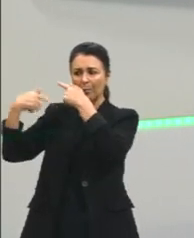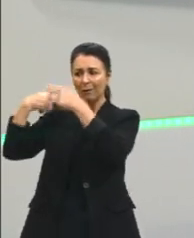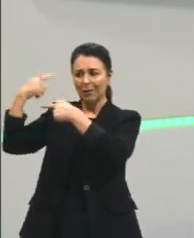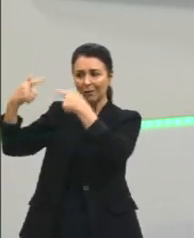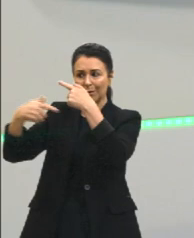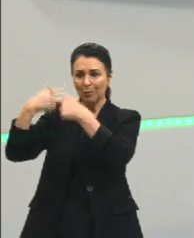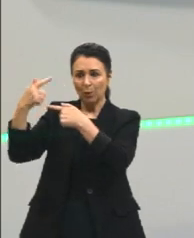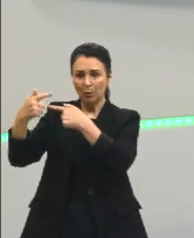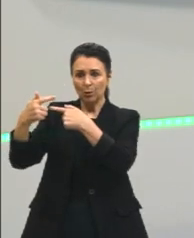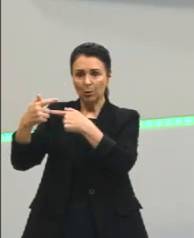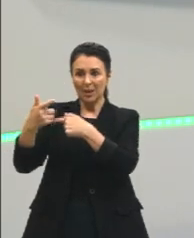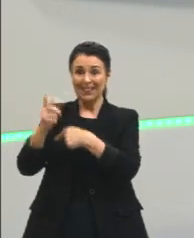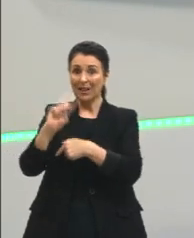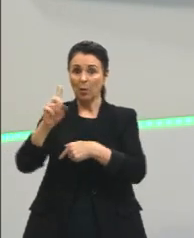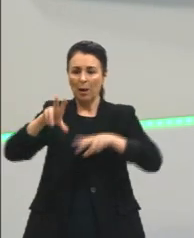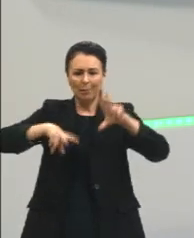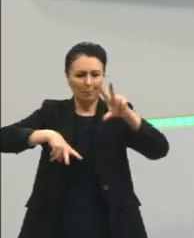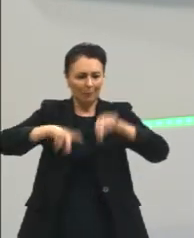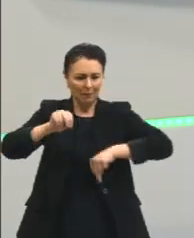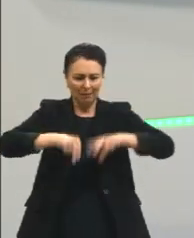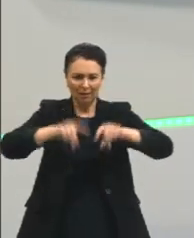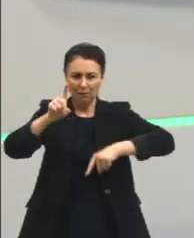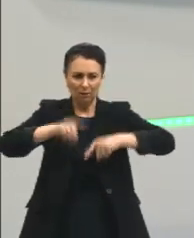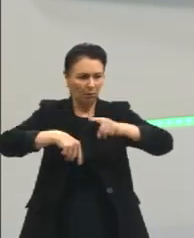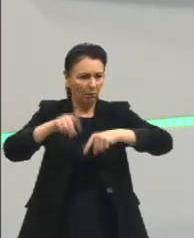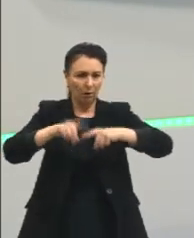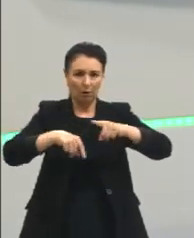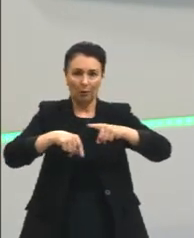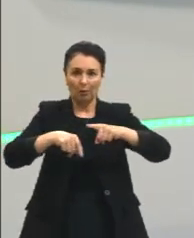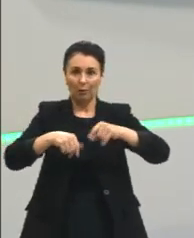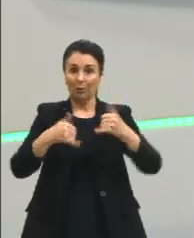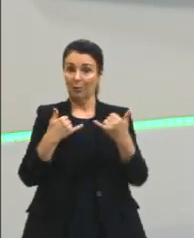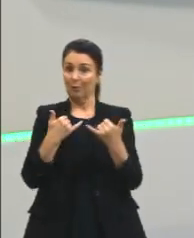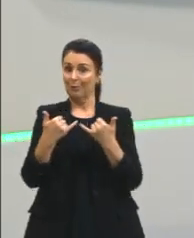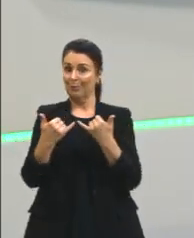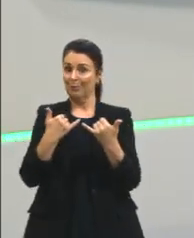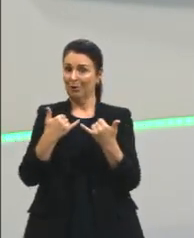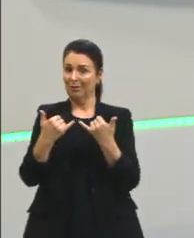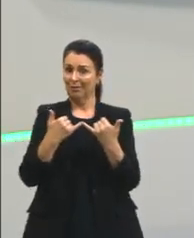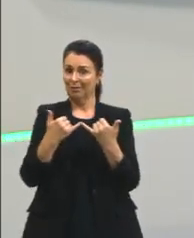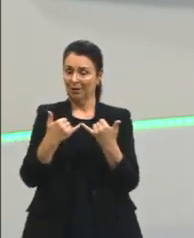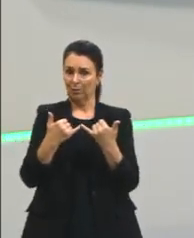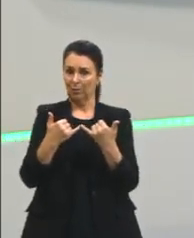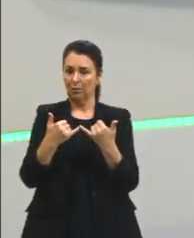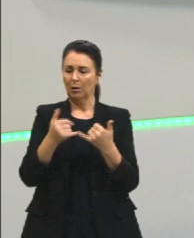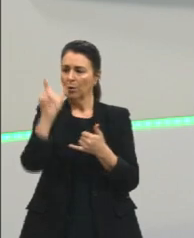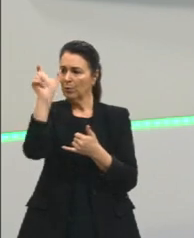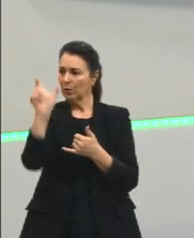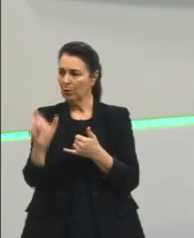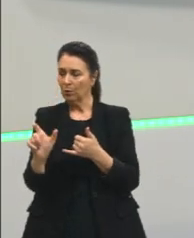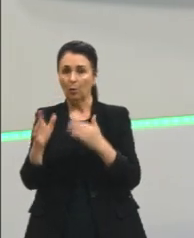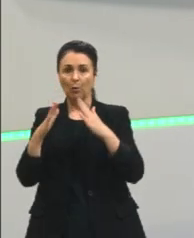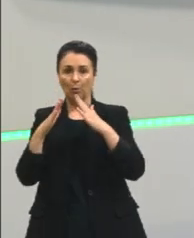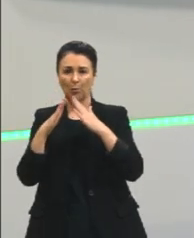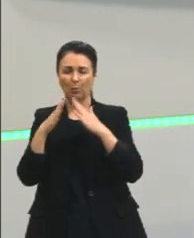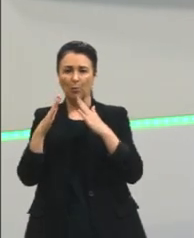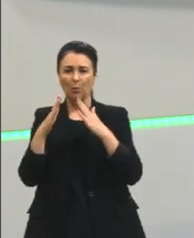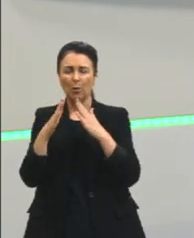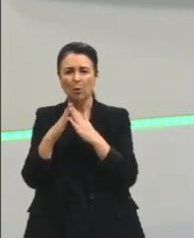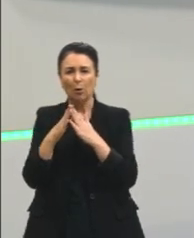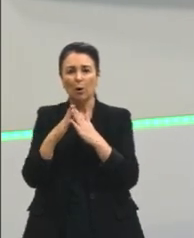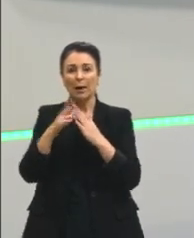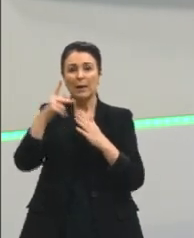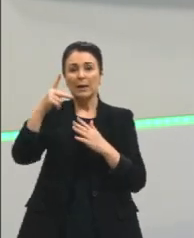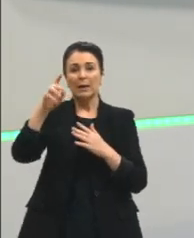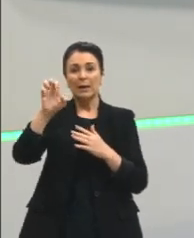de patrimônio e material e eu trago aqui para vocês como exemplo né como uma pessoa que morou seis anos em Pernambuco